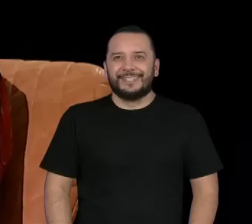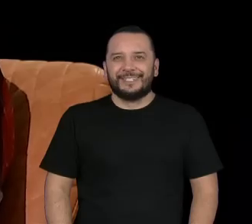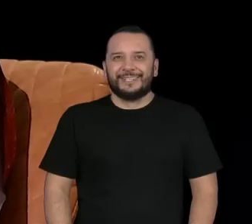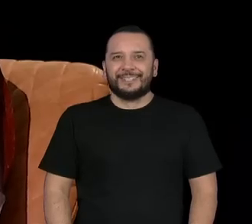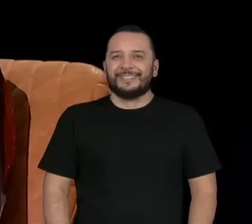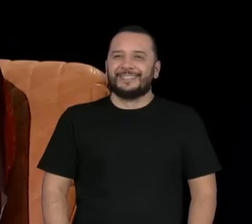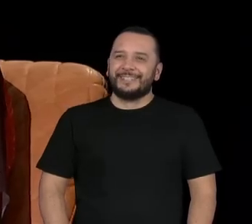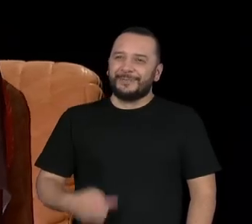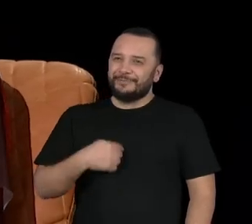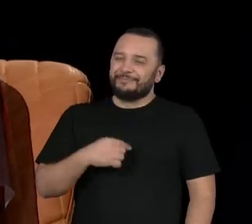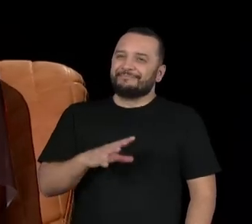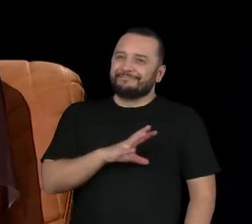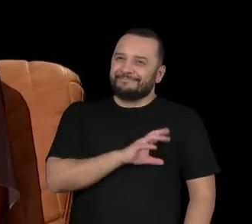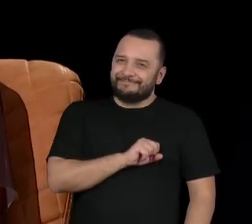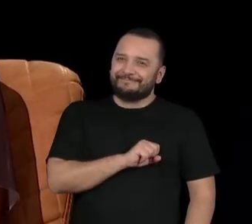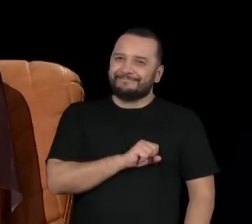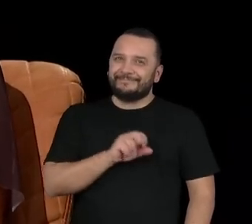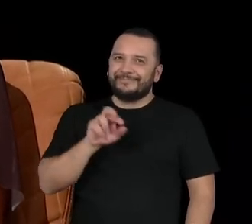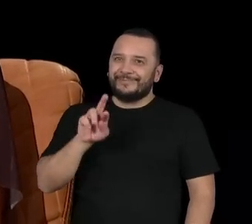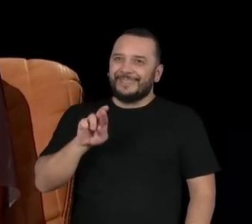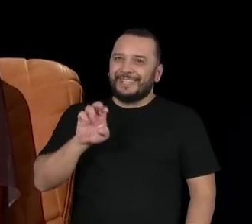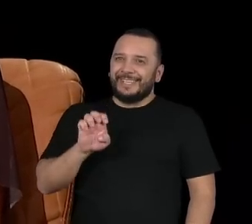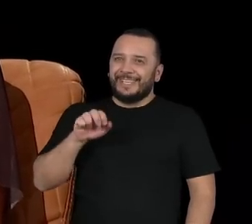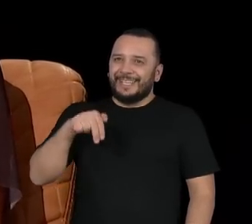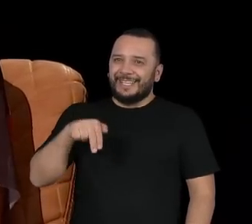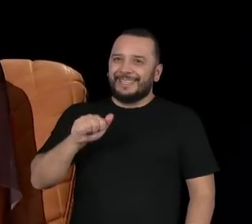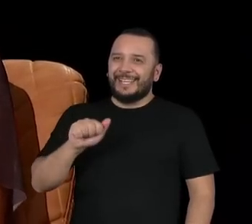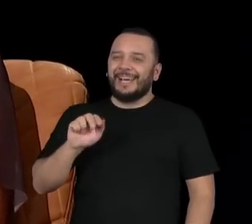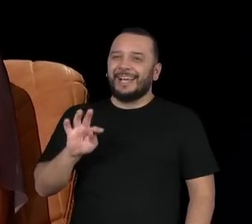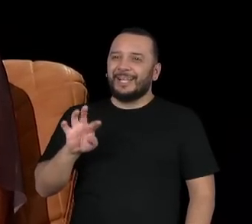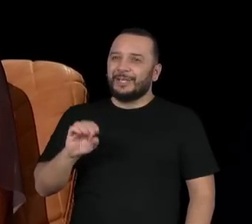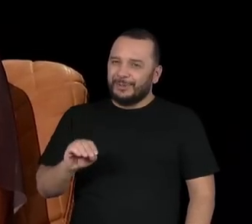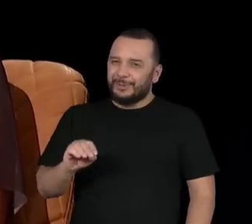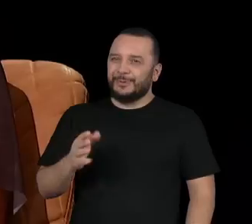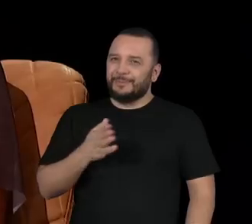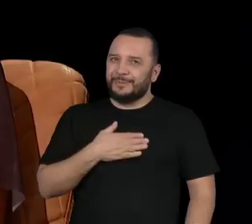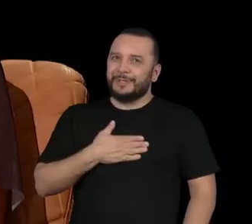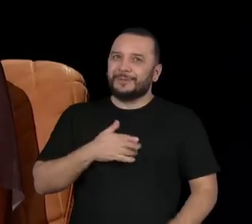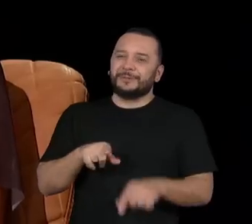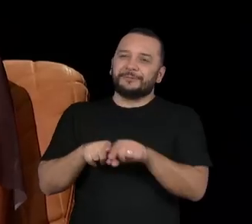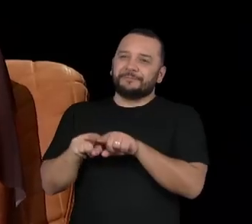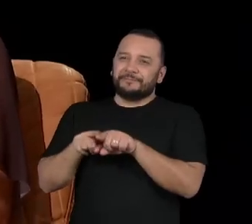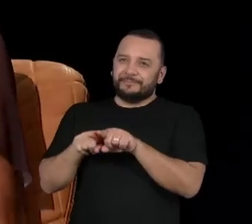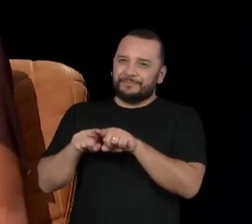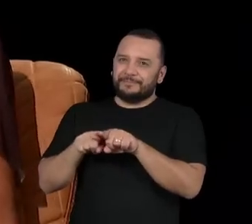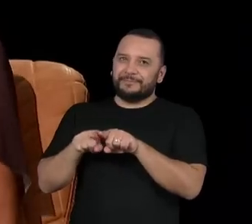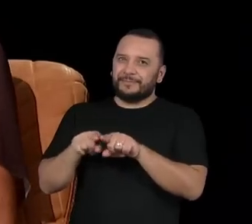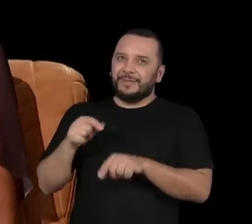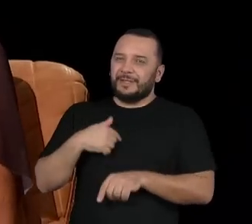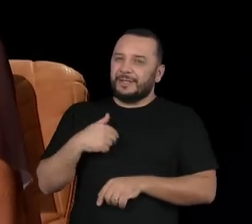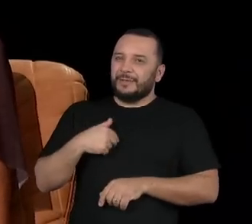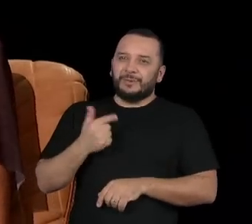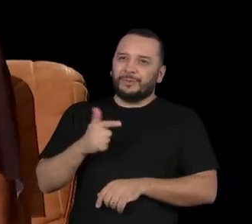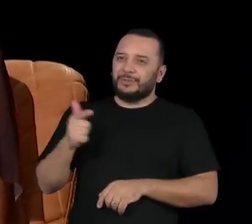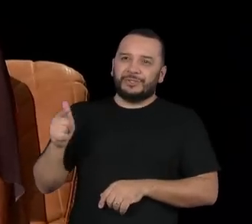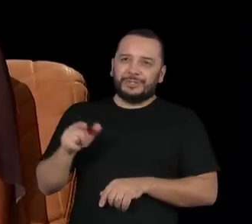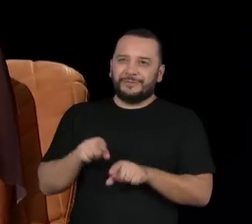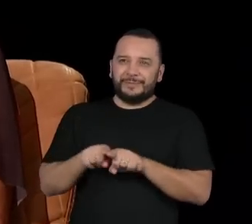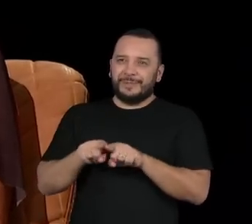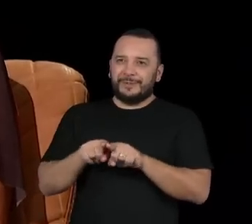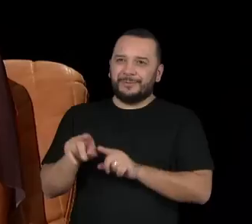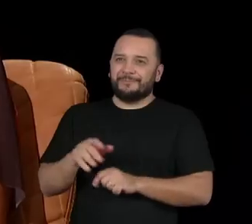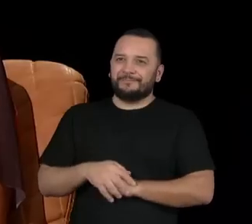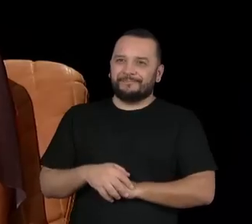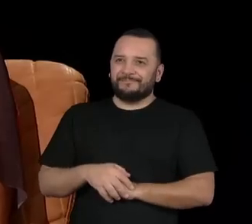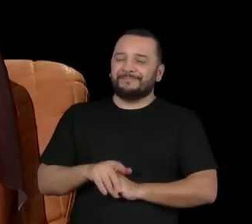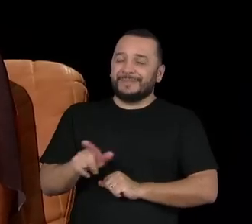o Renato. Renato é um irmão meu. Um irmão que eu nunca tive, né? Ele